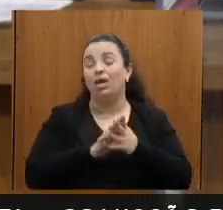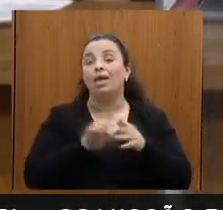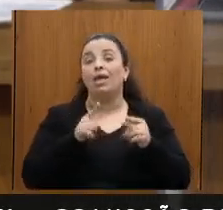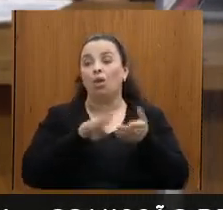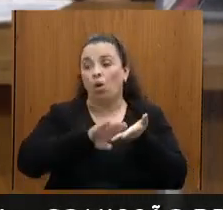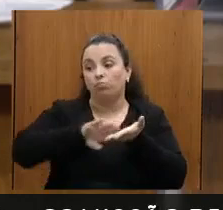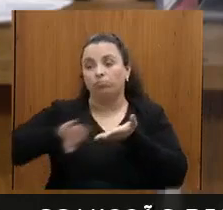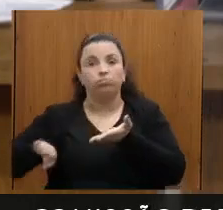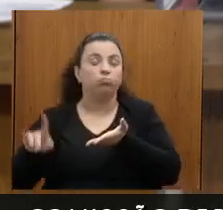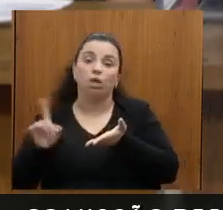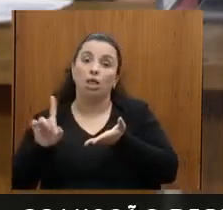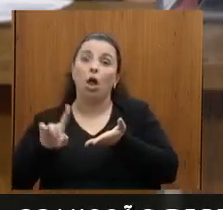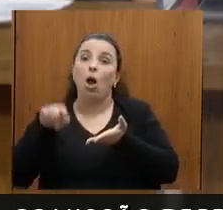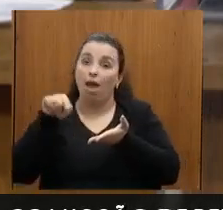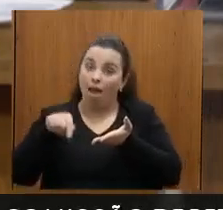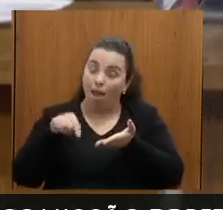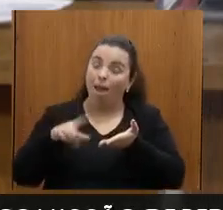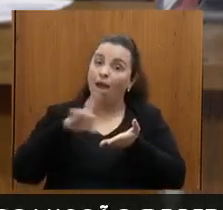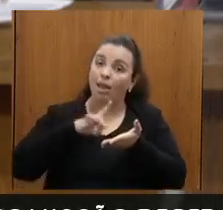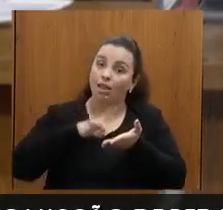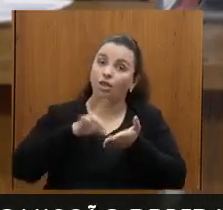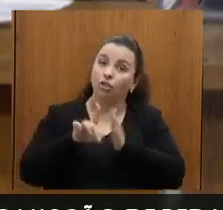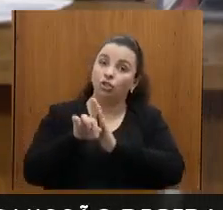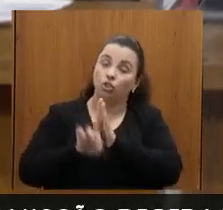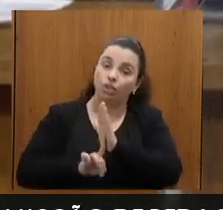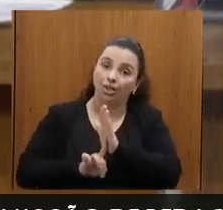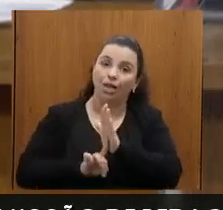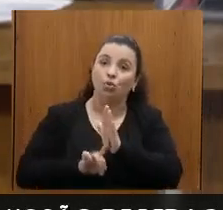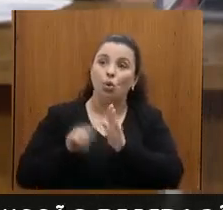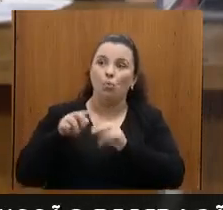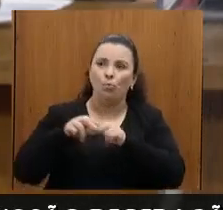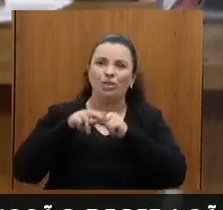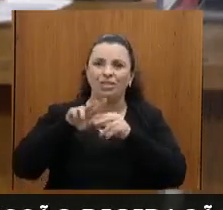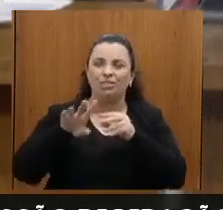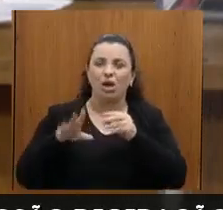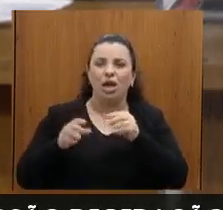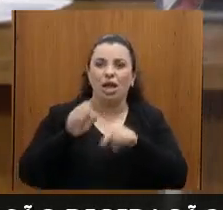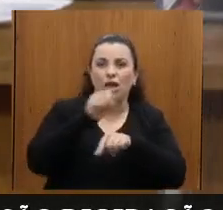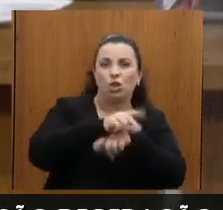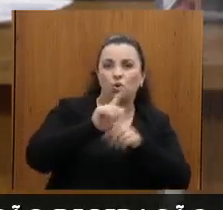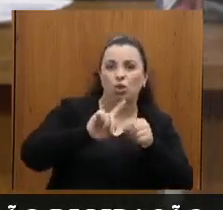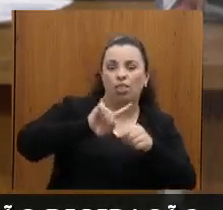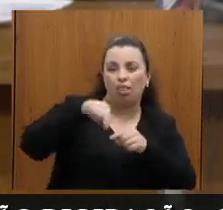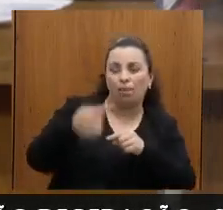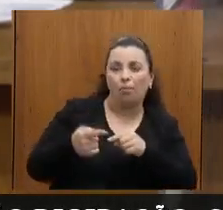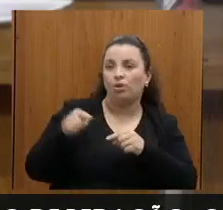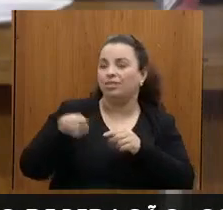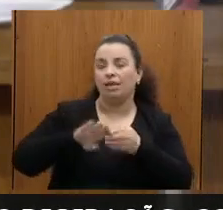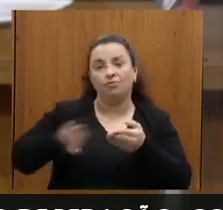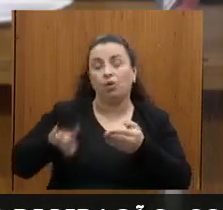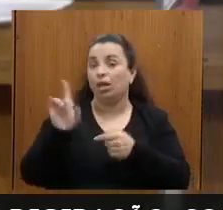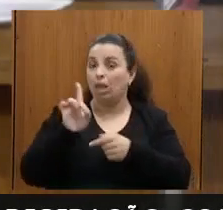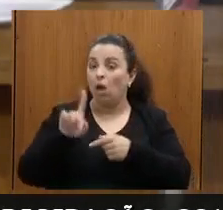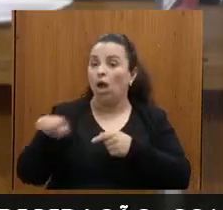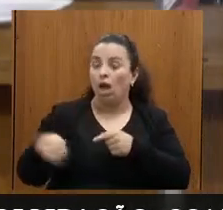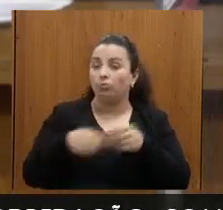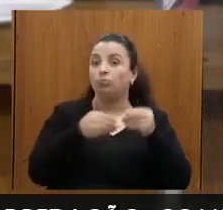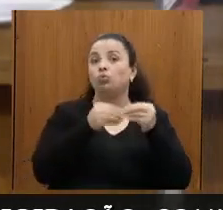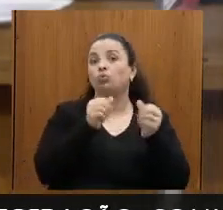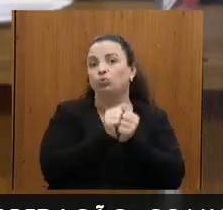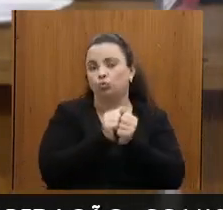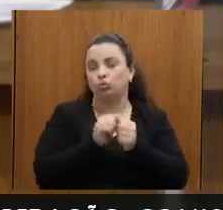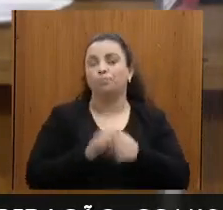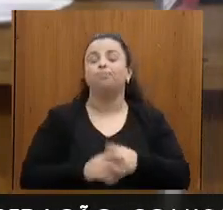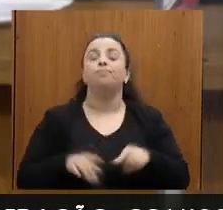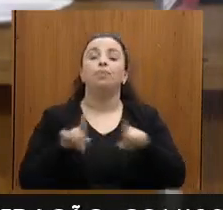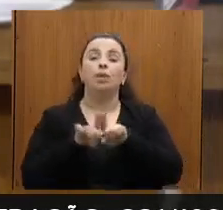venham a ser taxadas e que estejam dentro do cronograma porque elas entraram depois. E, além disso, nós temos, como eu coloquei aqui, a orientação